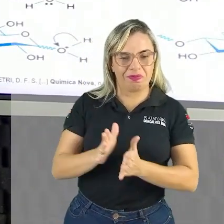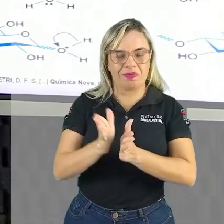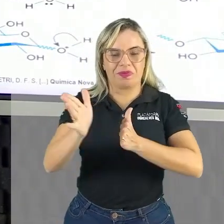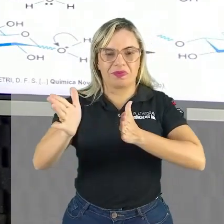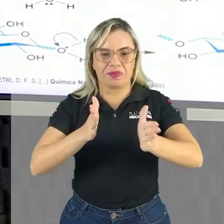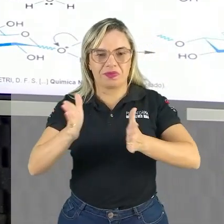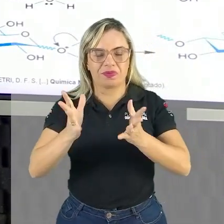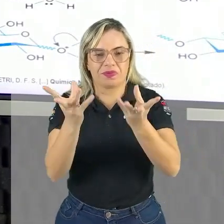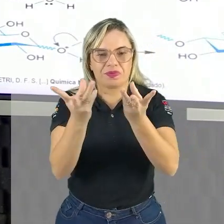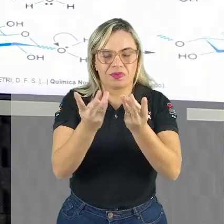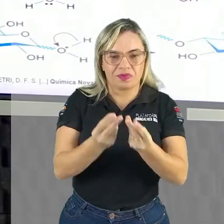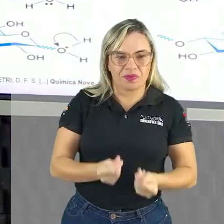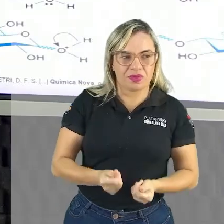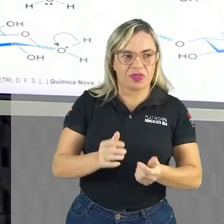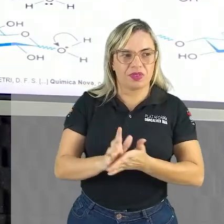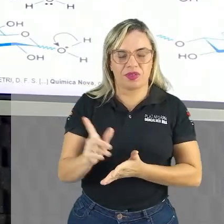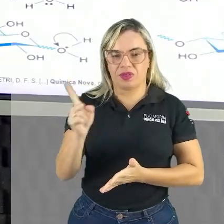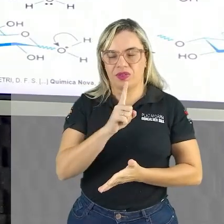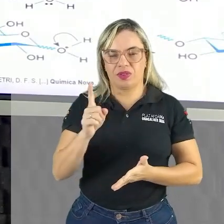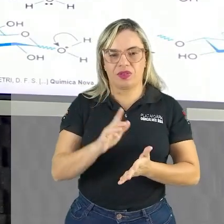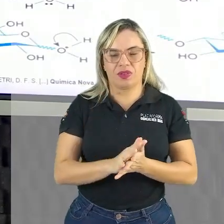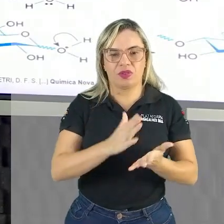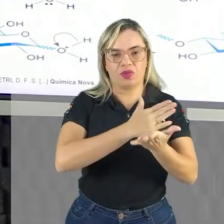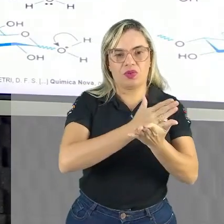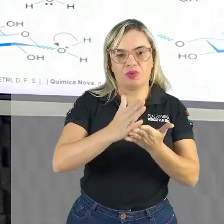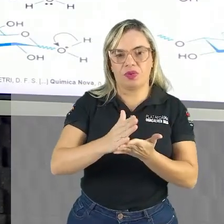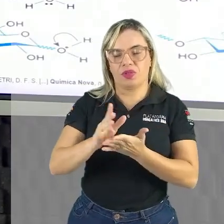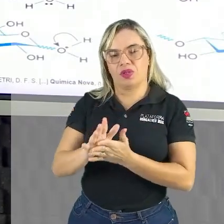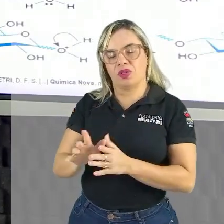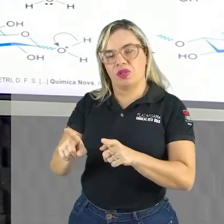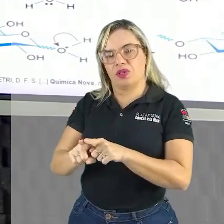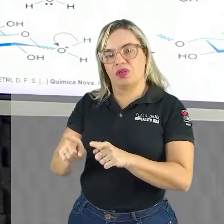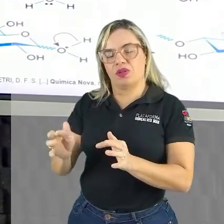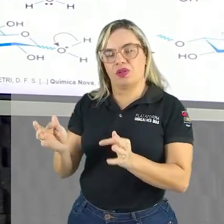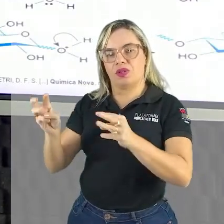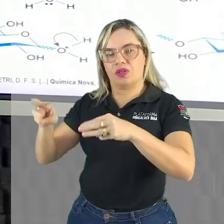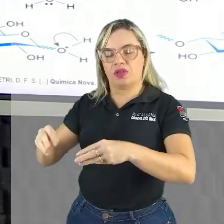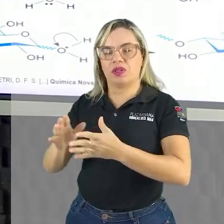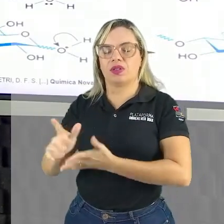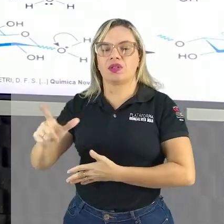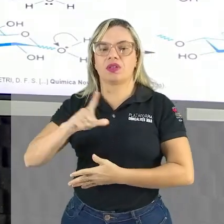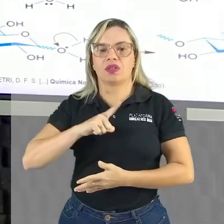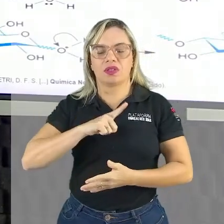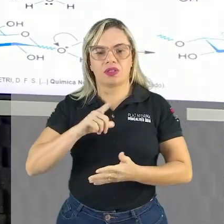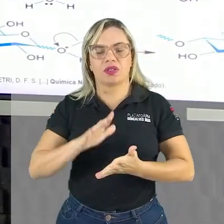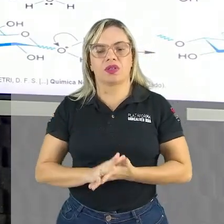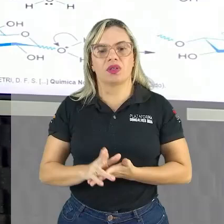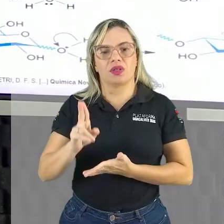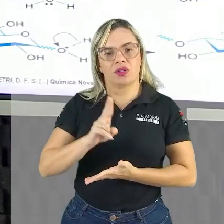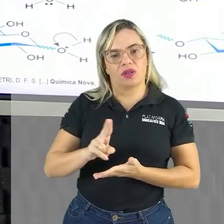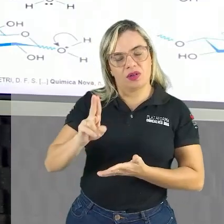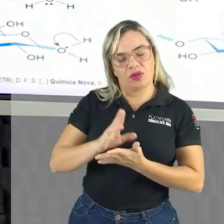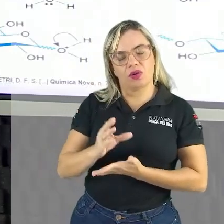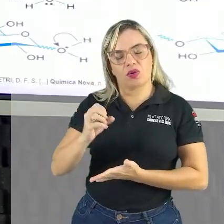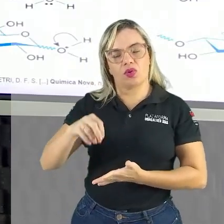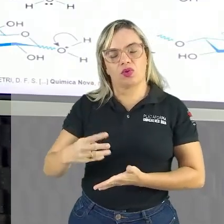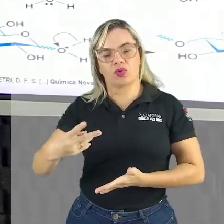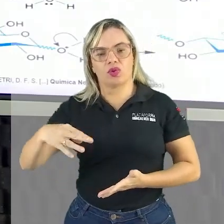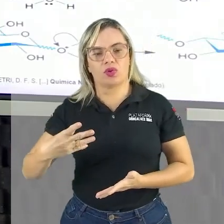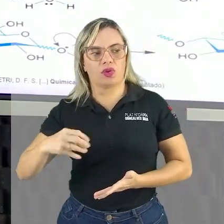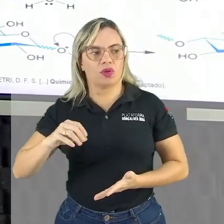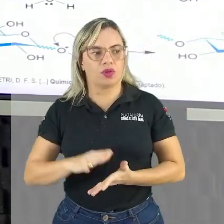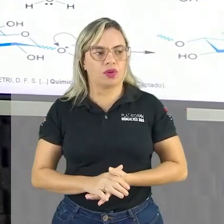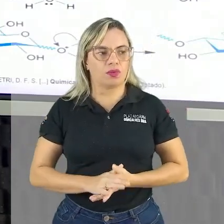intermediário, que não aparece nem no começo nem no final, tem que ser consumido. Então, o composto